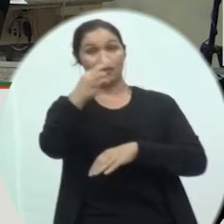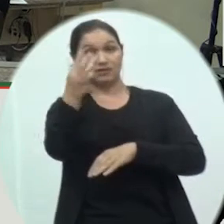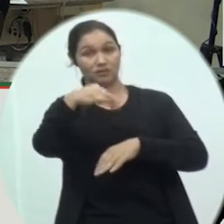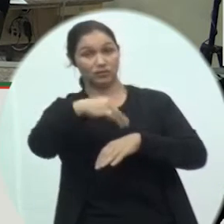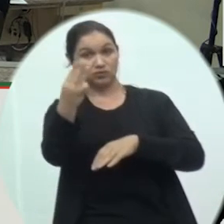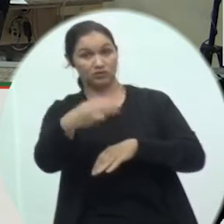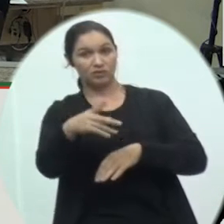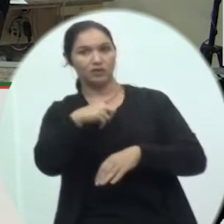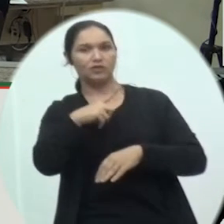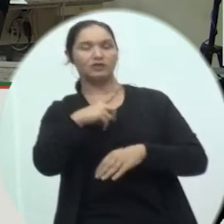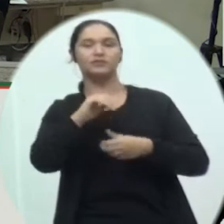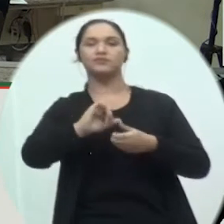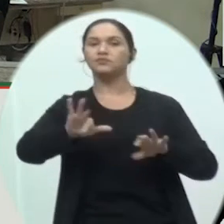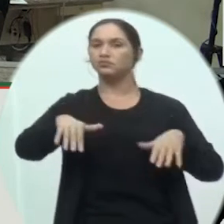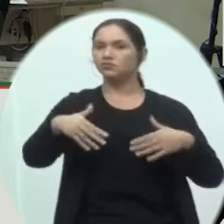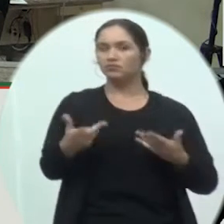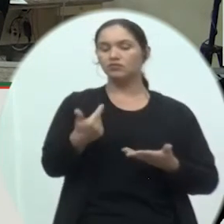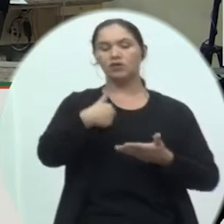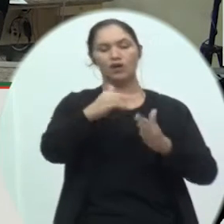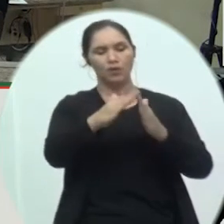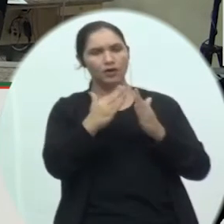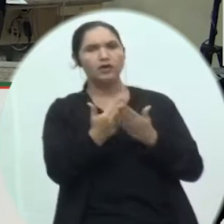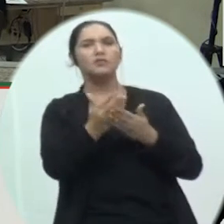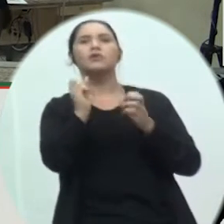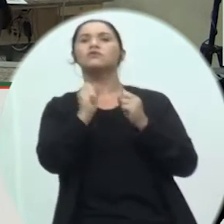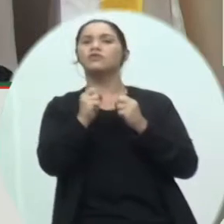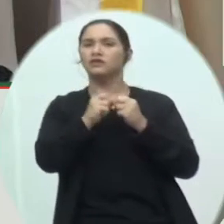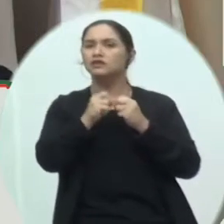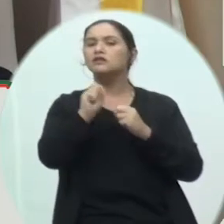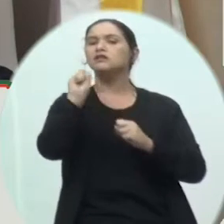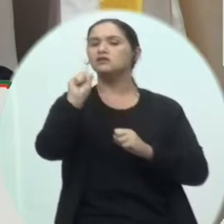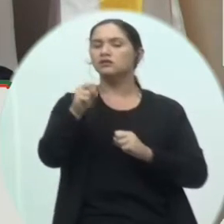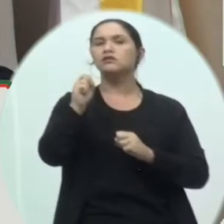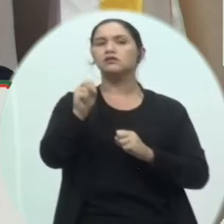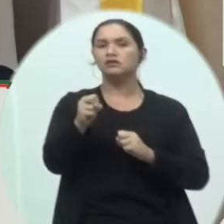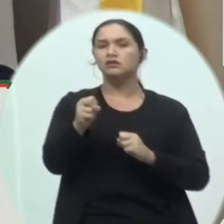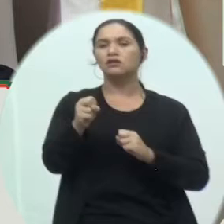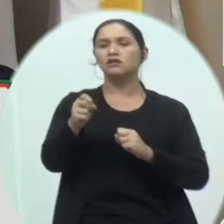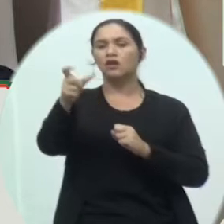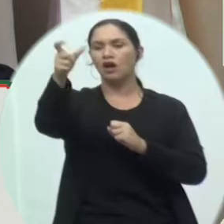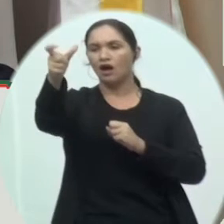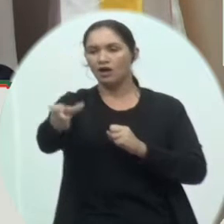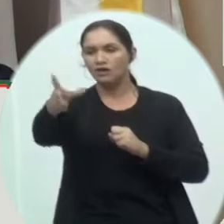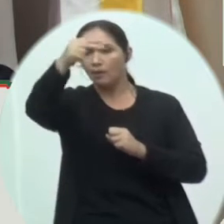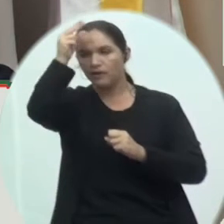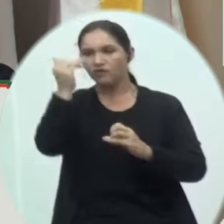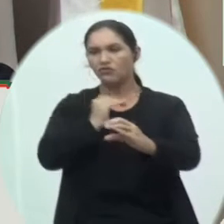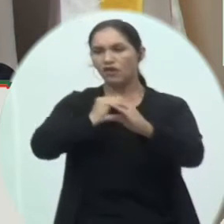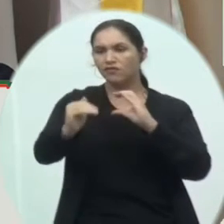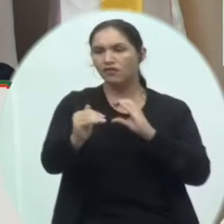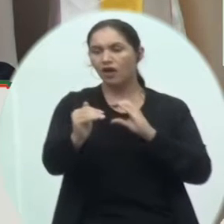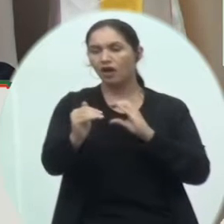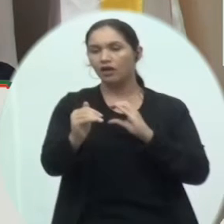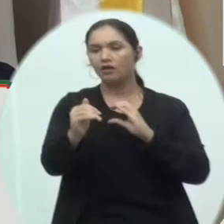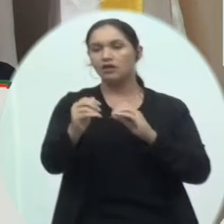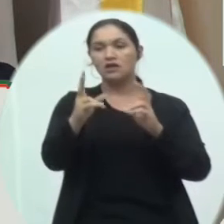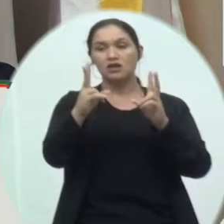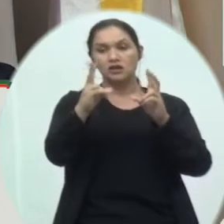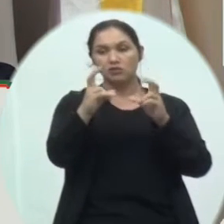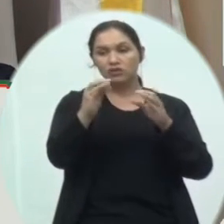Belloni. Vou entrar com requerimento nessa casa, encaminhando ao prefeito e pedindo explicação sobre isso daí.